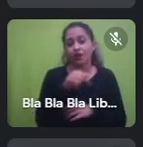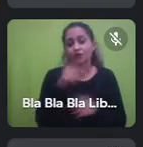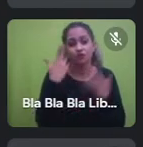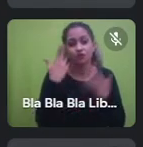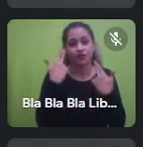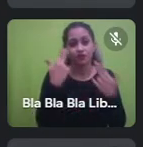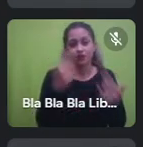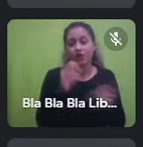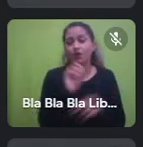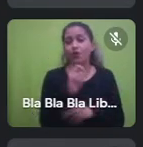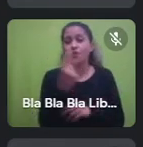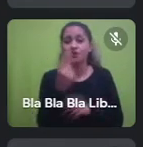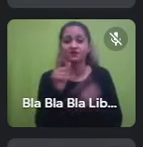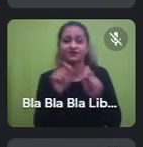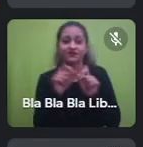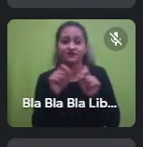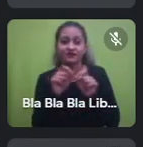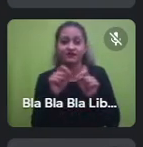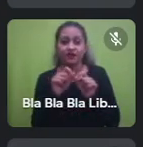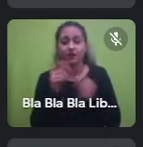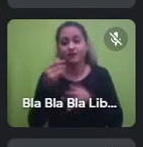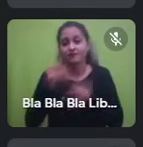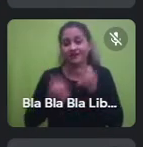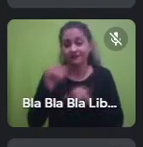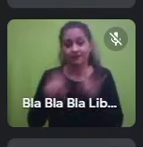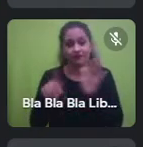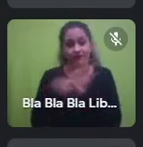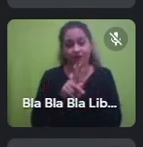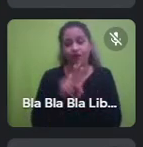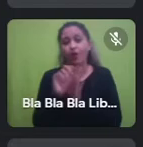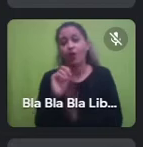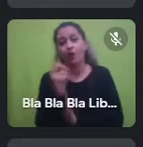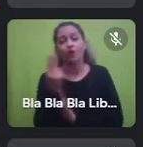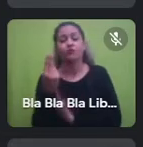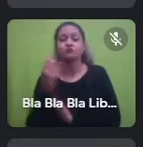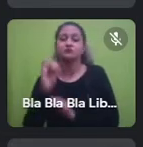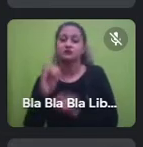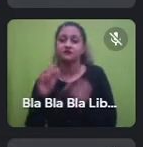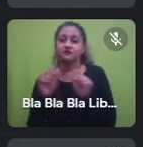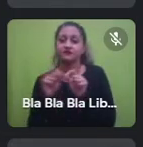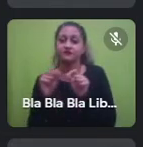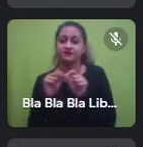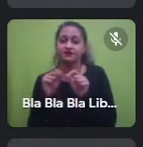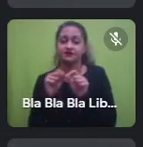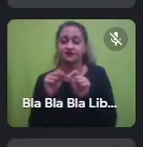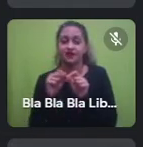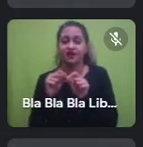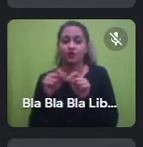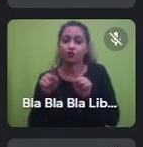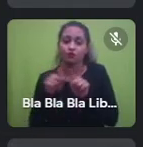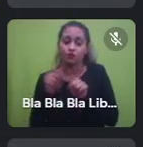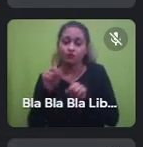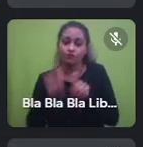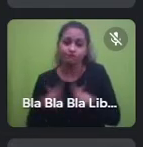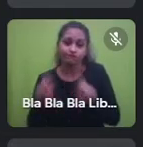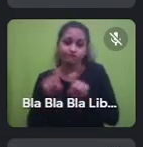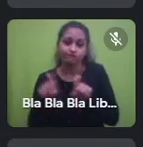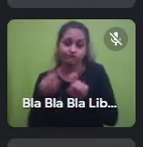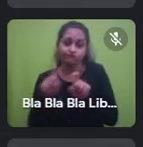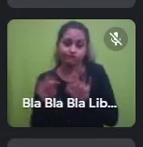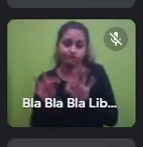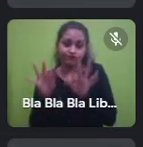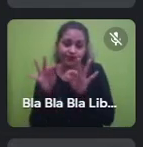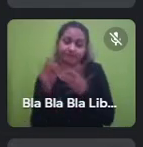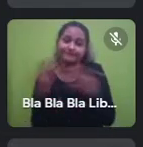se você vai fazer uma imunohistoquímica, e se você vai fazer uma microscopia eletrônica. Então,